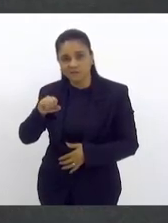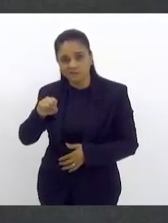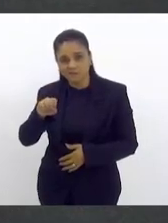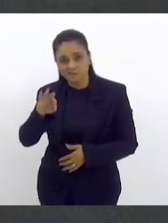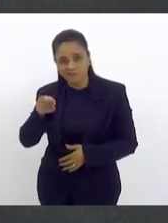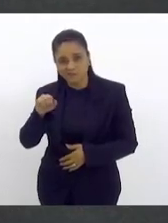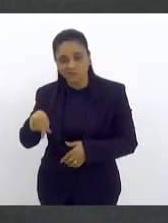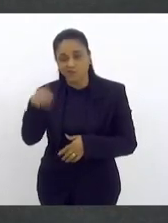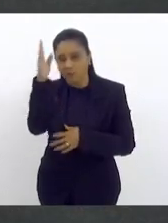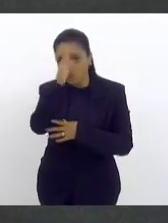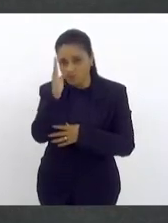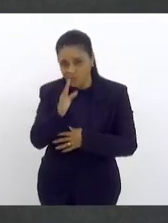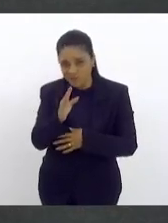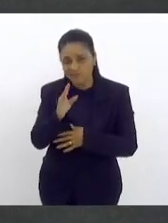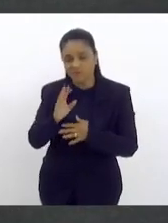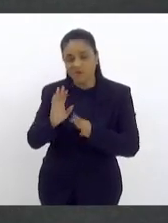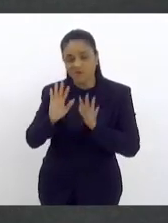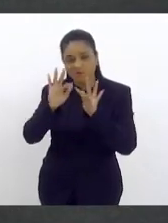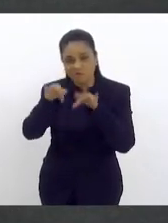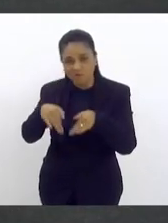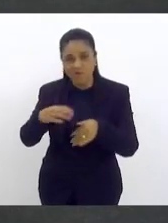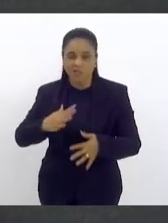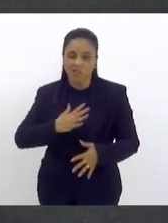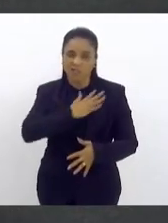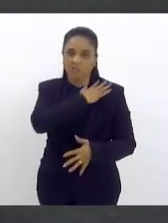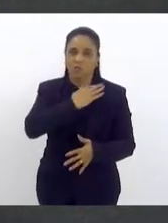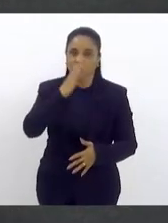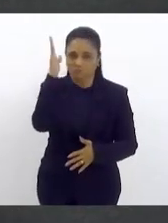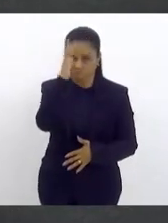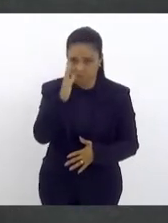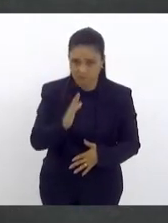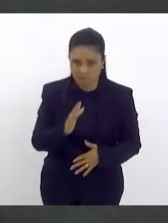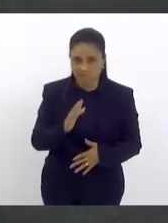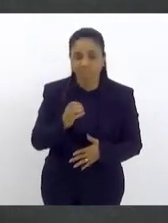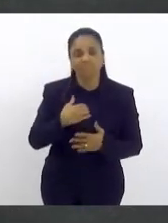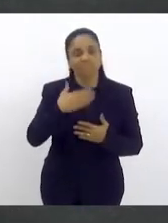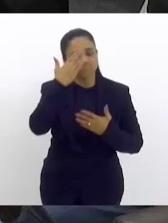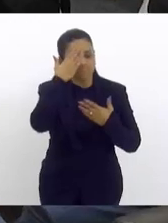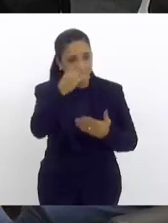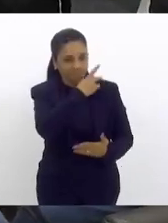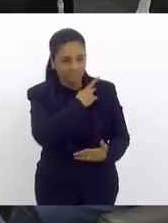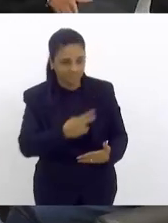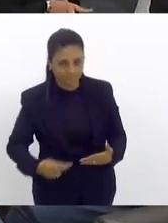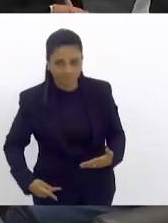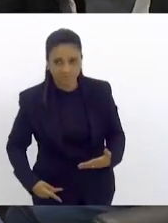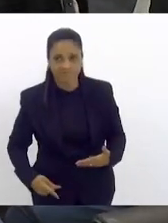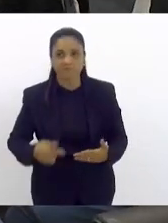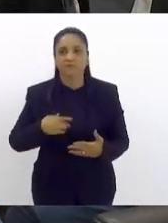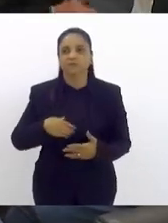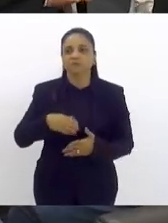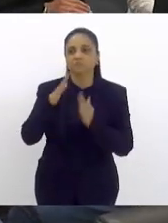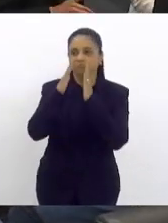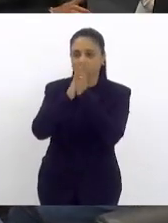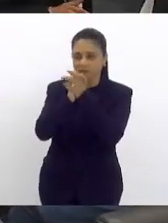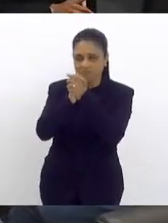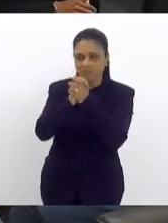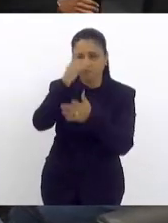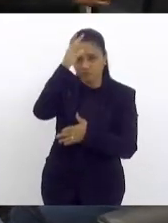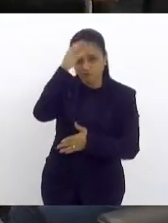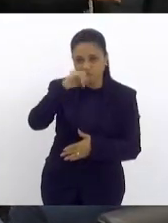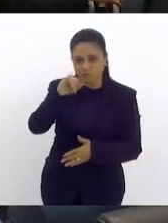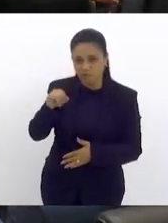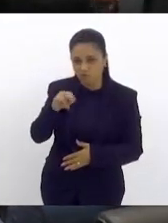e pelo fim também da ditadura brasileira era isso presidente Obrigado Parabéns tia Ju Marinho do